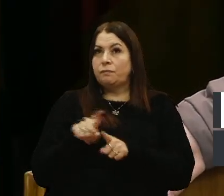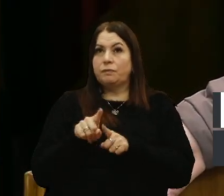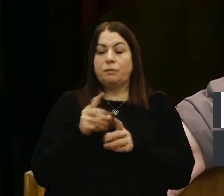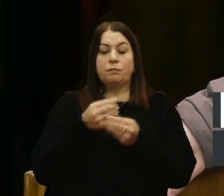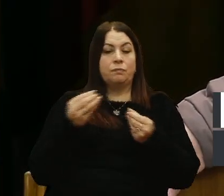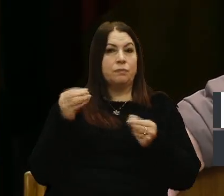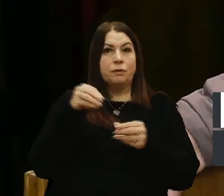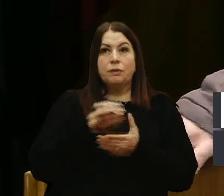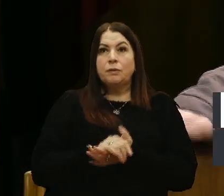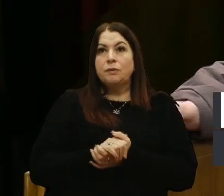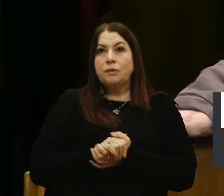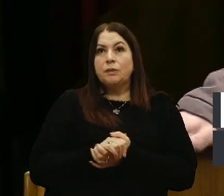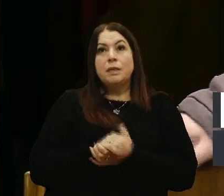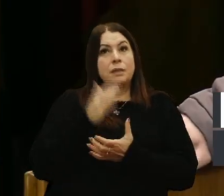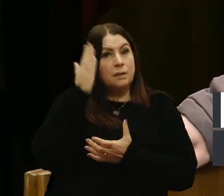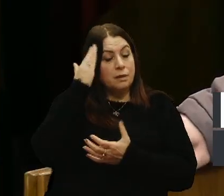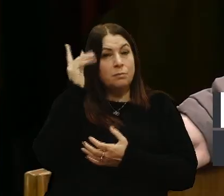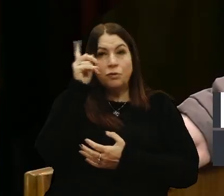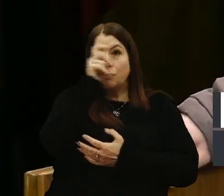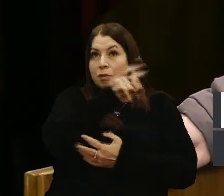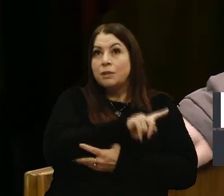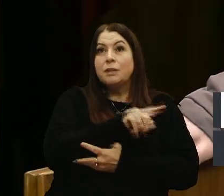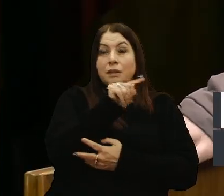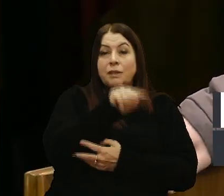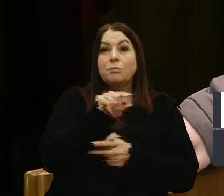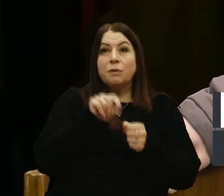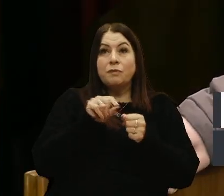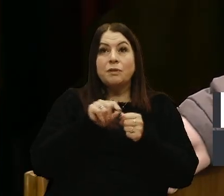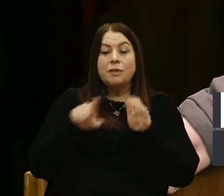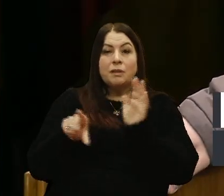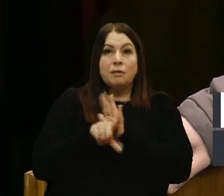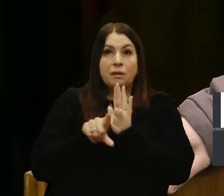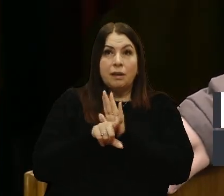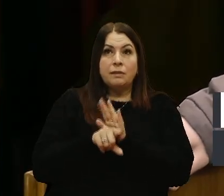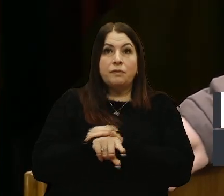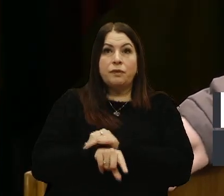muitas coisas, sabe a dificuldade que é fazer lei.